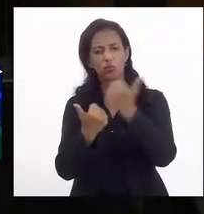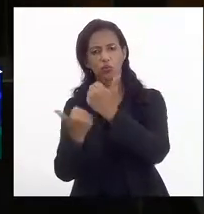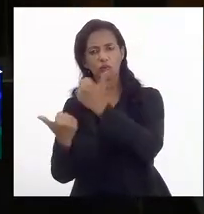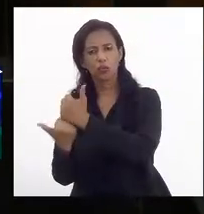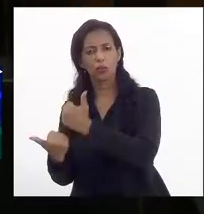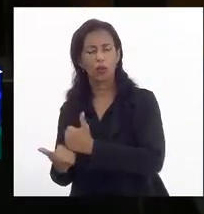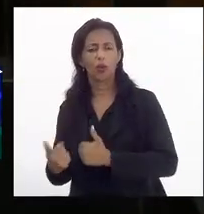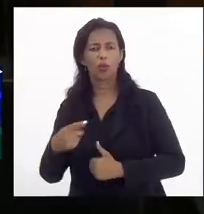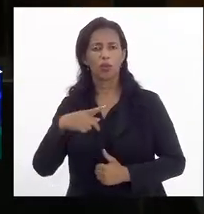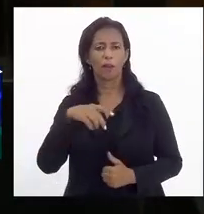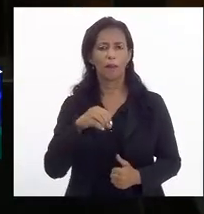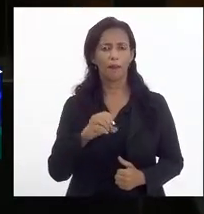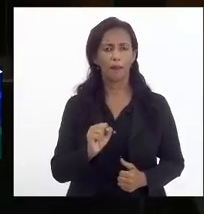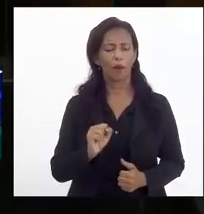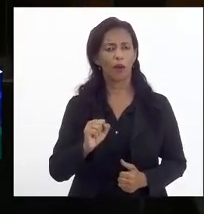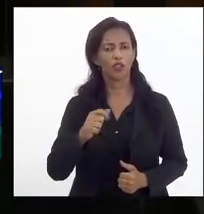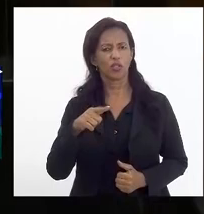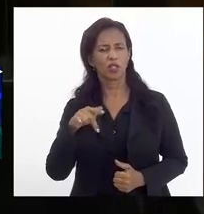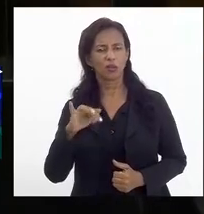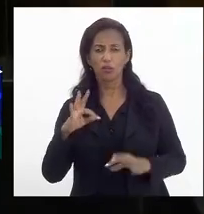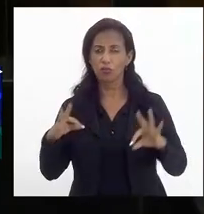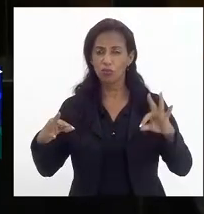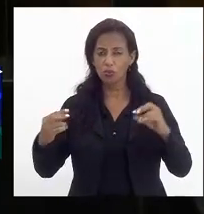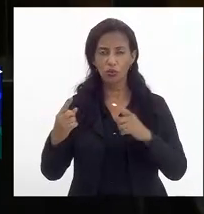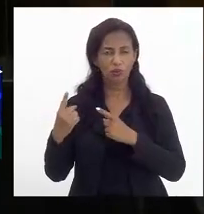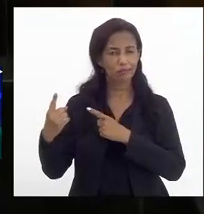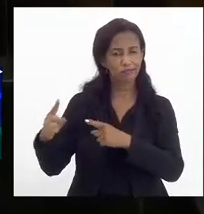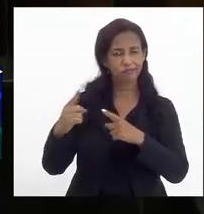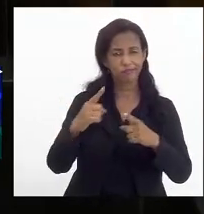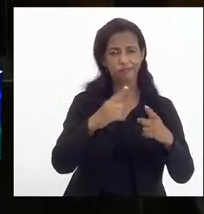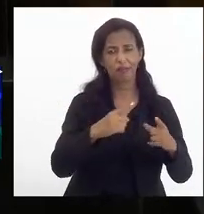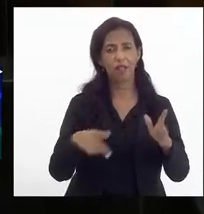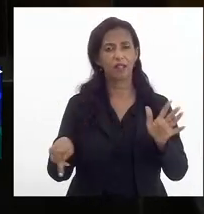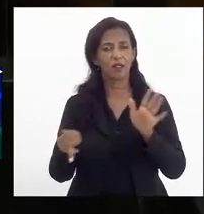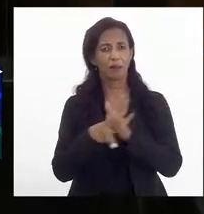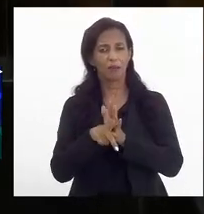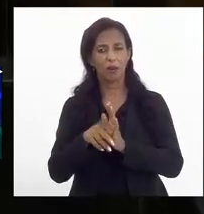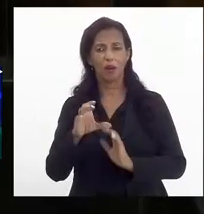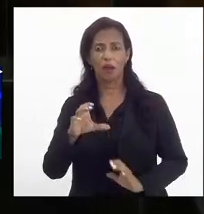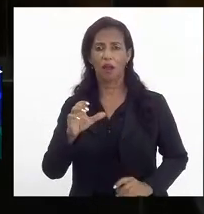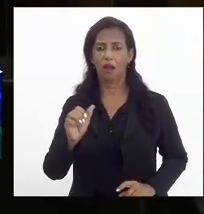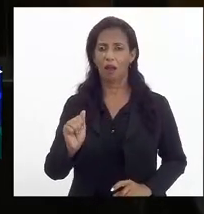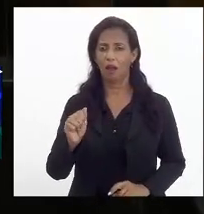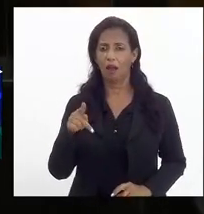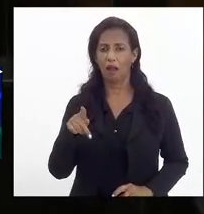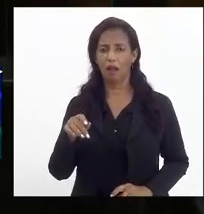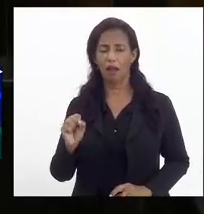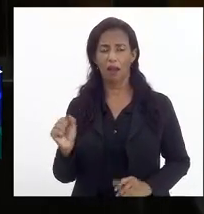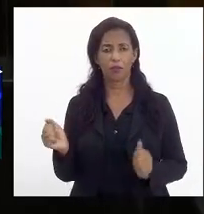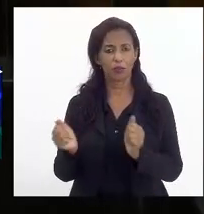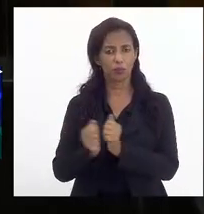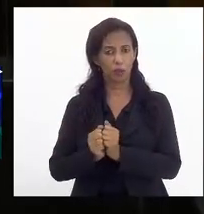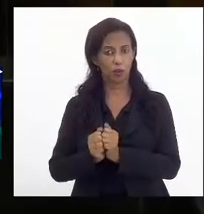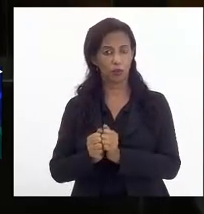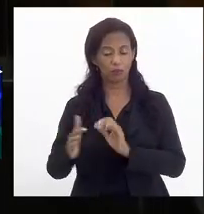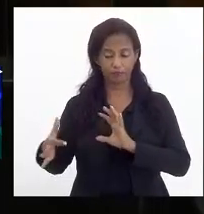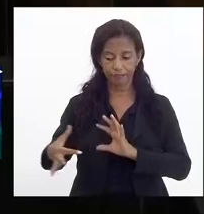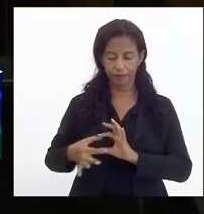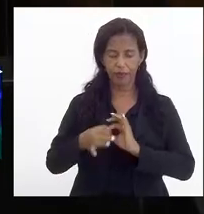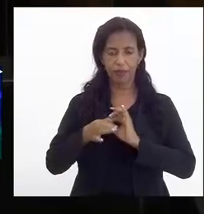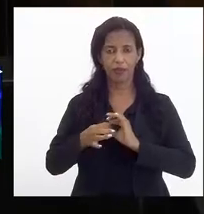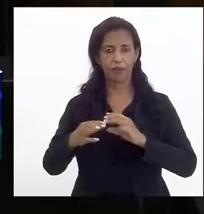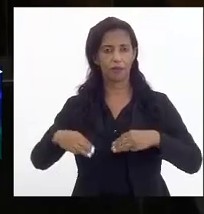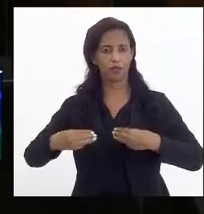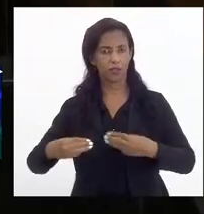programas de pós-graduação tudo isso será afetado e além da própria Caps agência ligada ao Ministério da Educação mais que atua